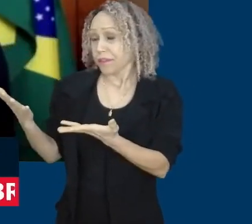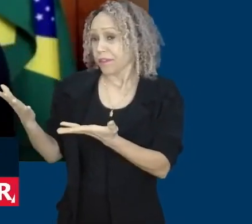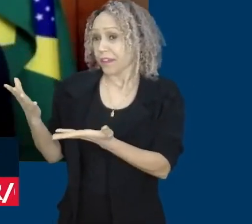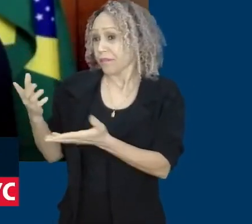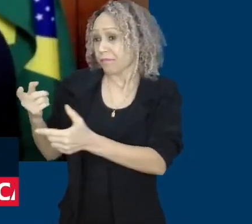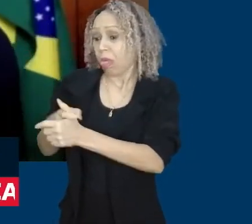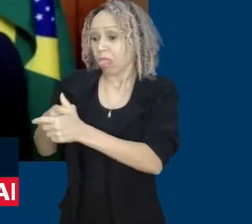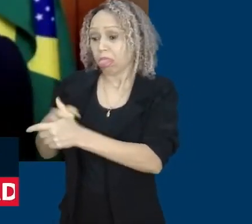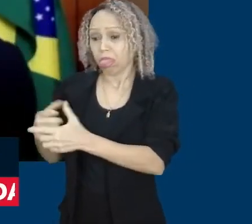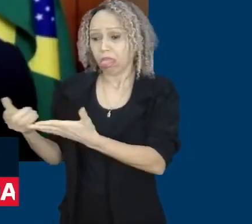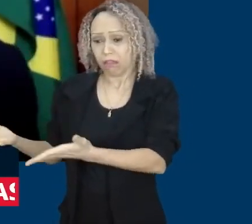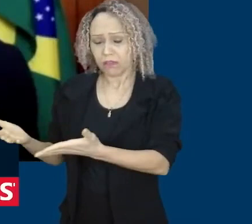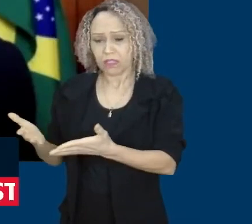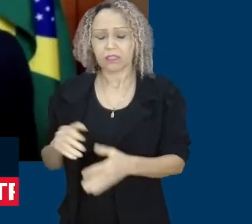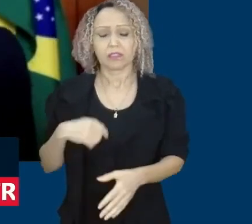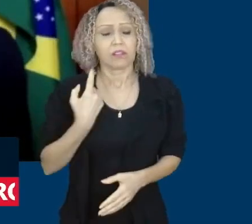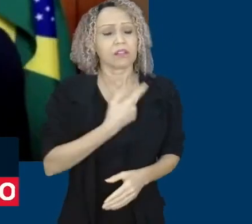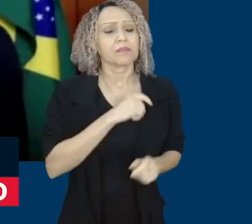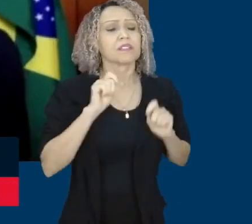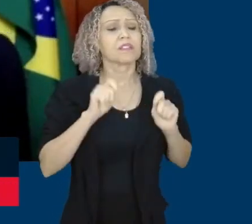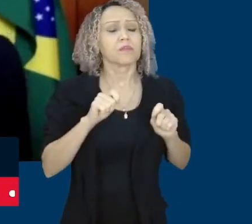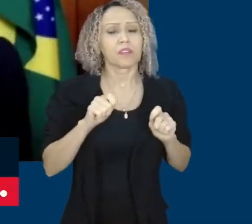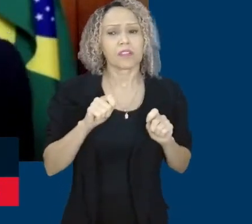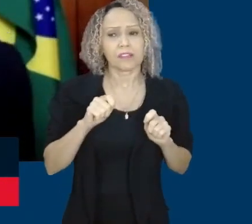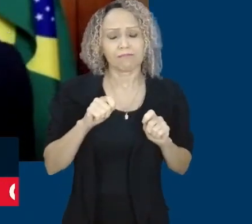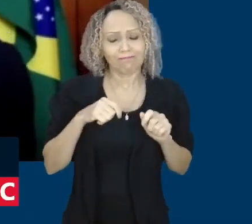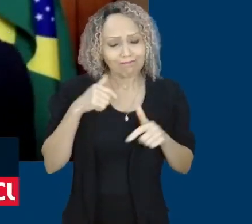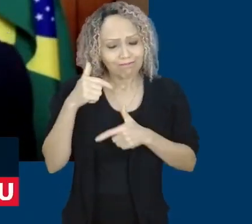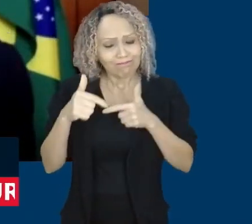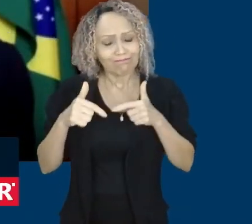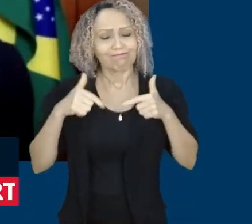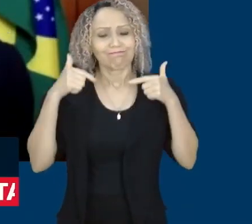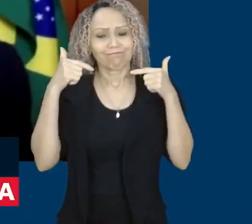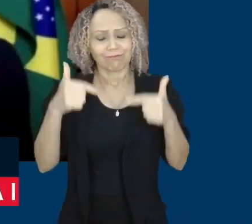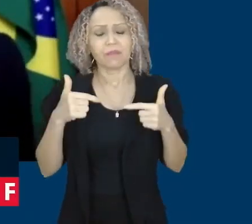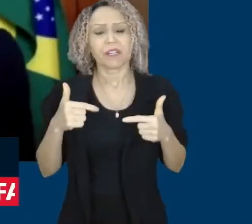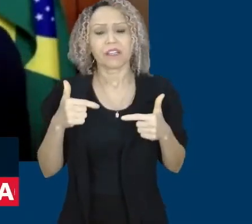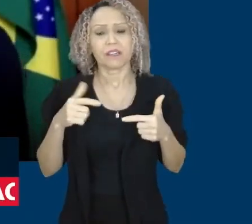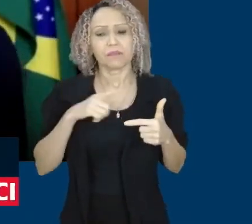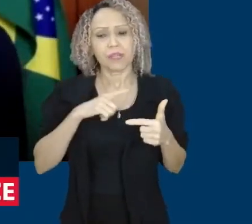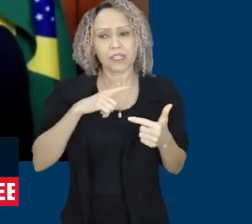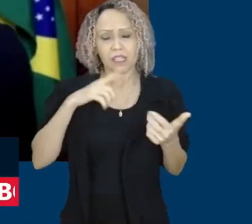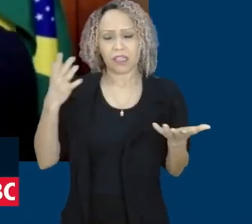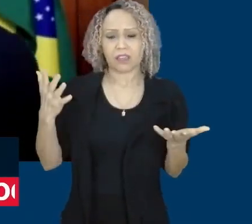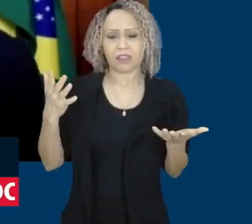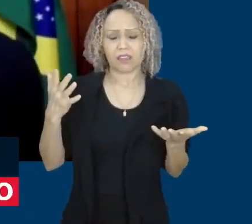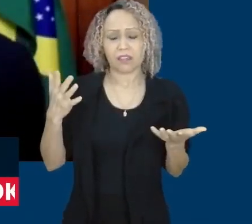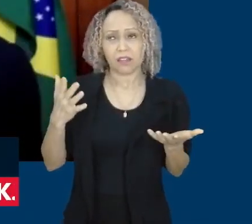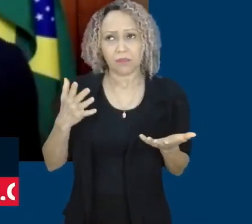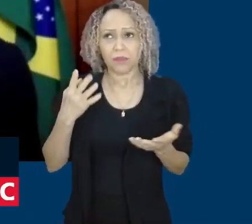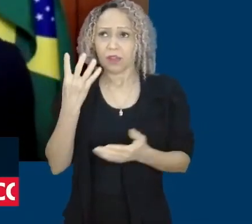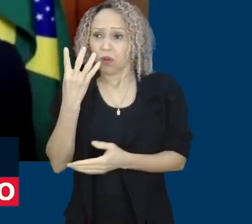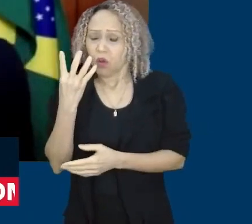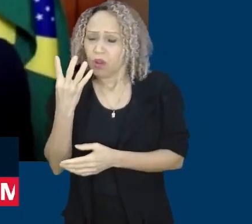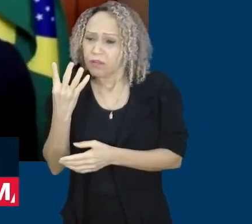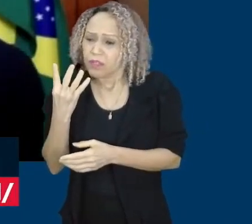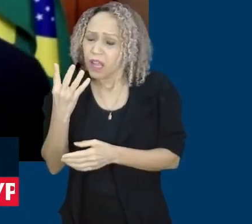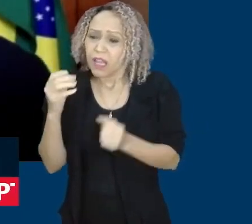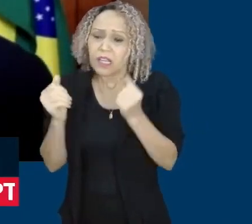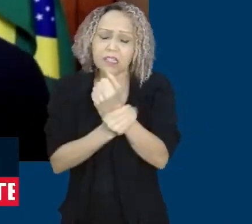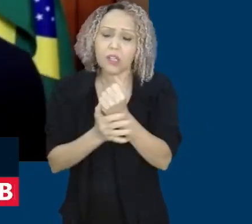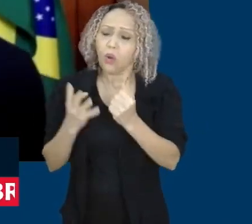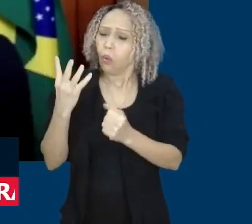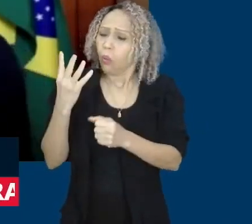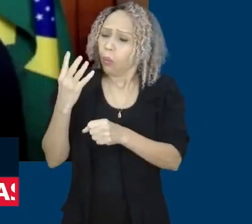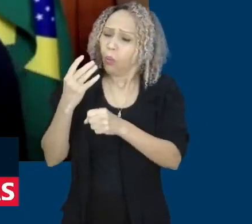confiança, né, que tenha sustentabilidade, porque não adianta, se não tem sustentabilidade, se todo ano você tem que pedir autorização legislativa para